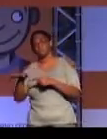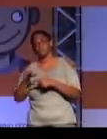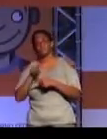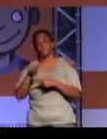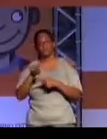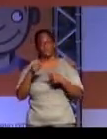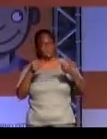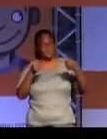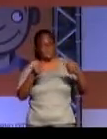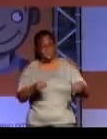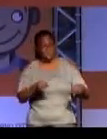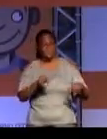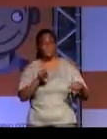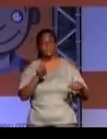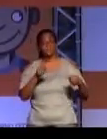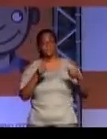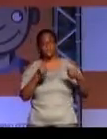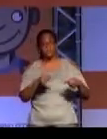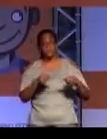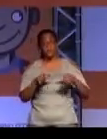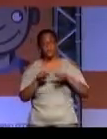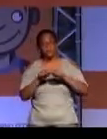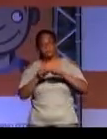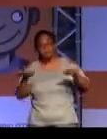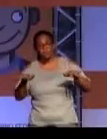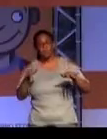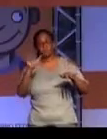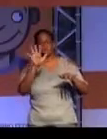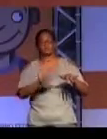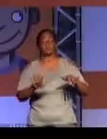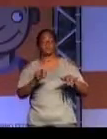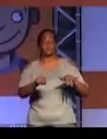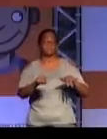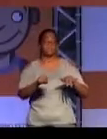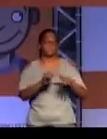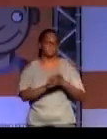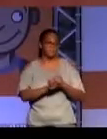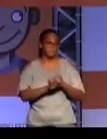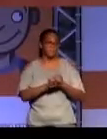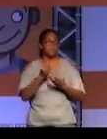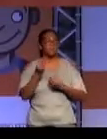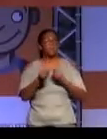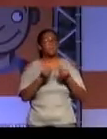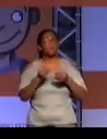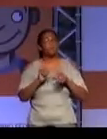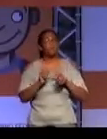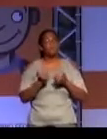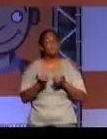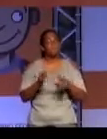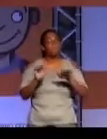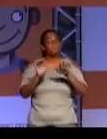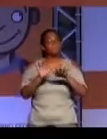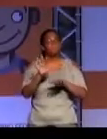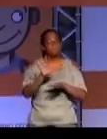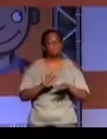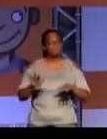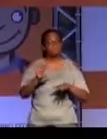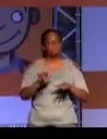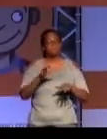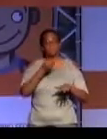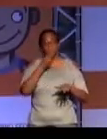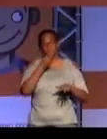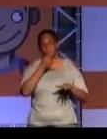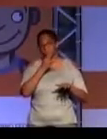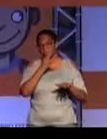é aumentar essa cobertura vacinal. Como fazer isso? Eu vou trazer